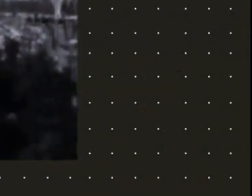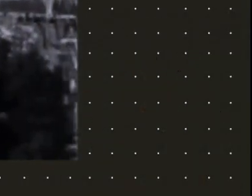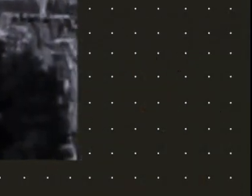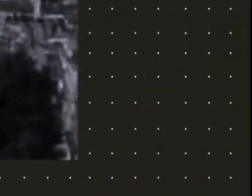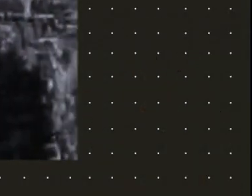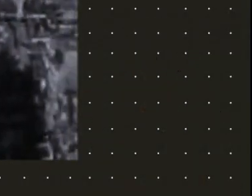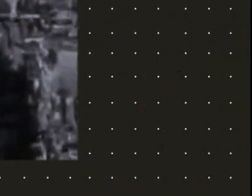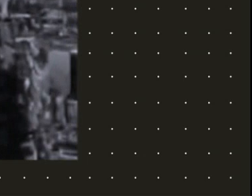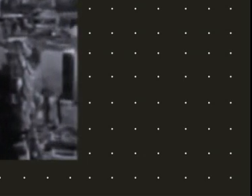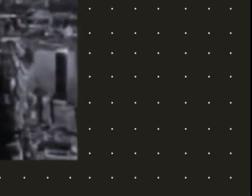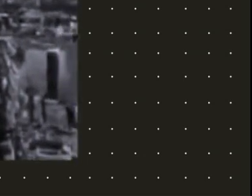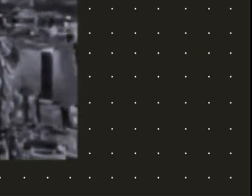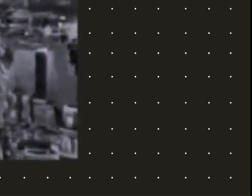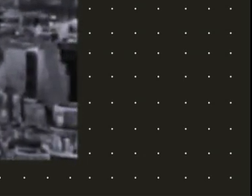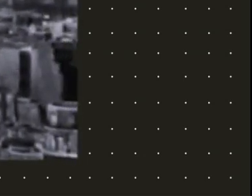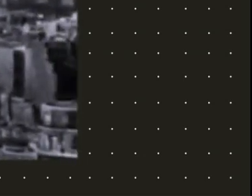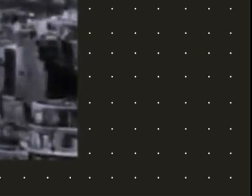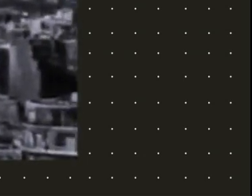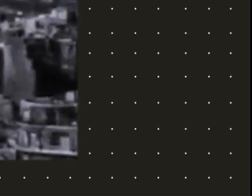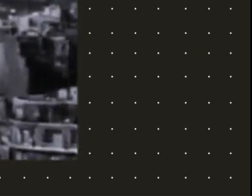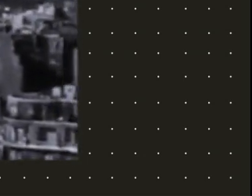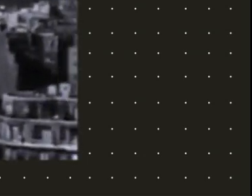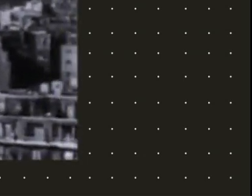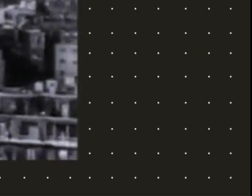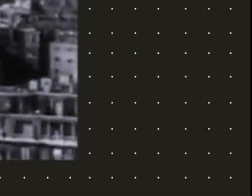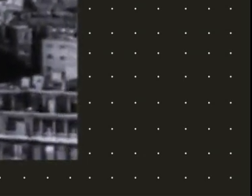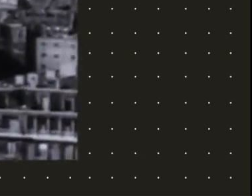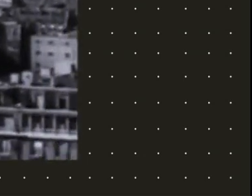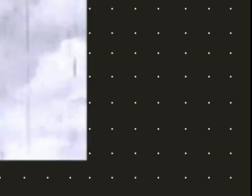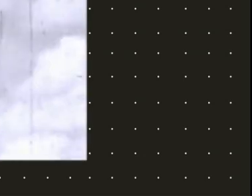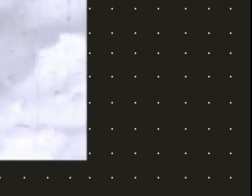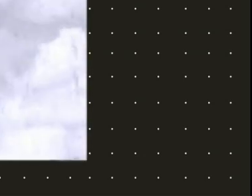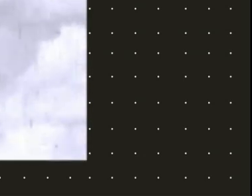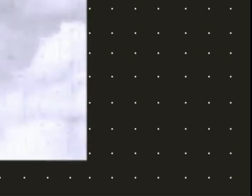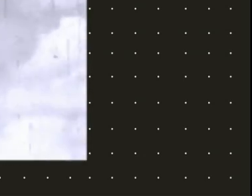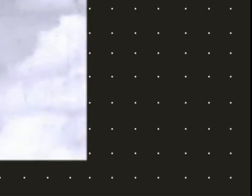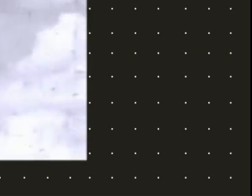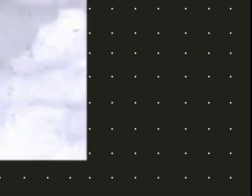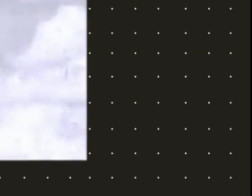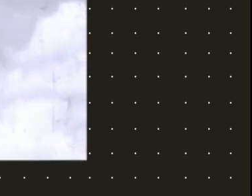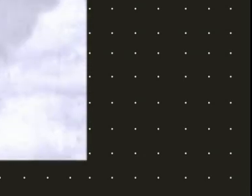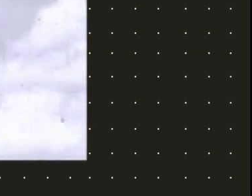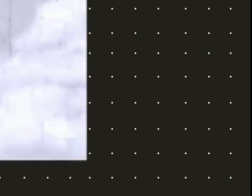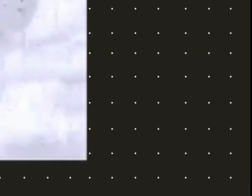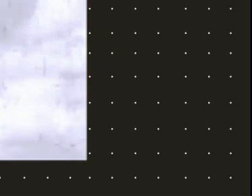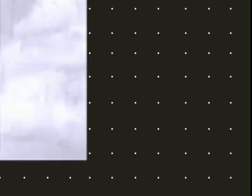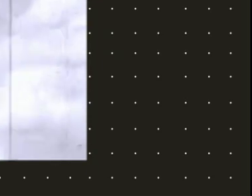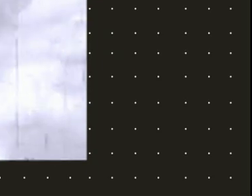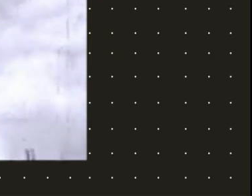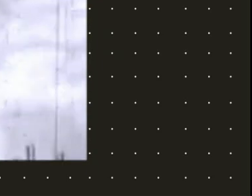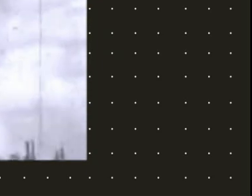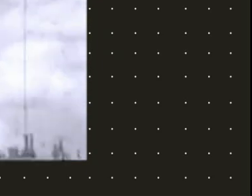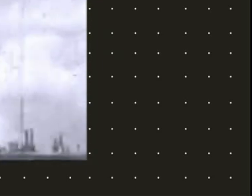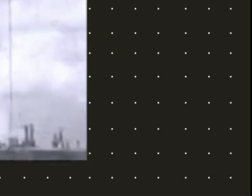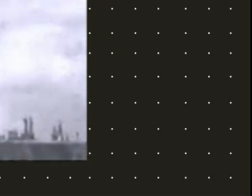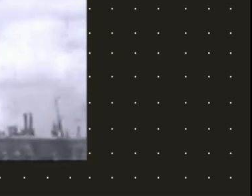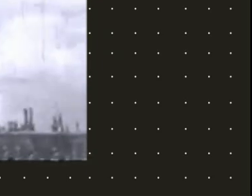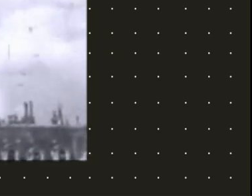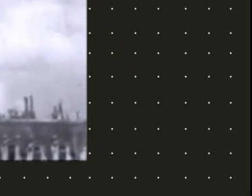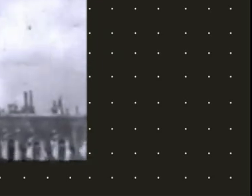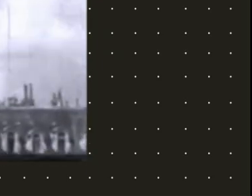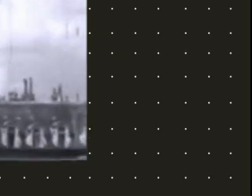chanson. Elle est née d'aujourd'hui. aujourd'hui dans le cœur d'un